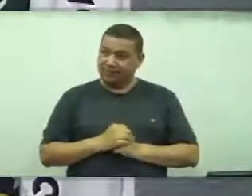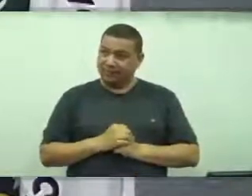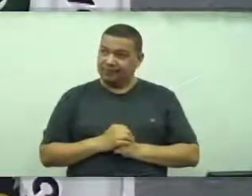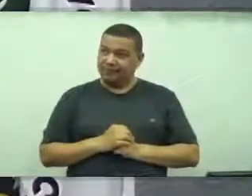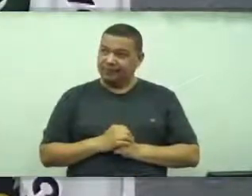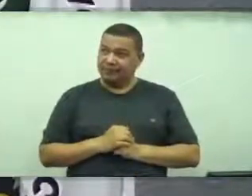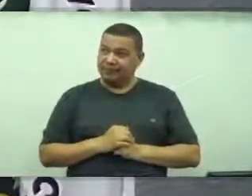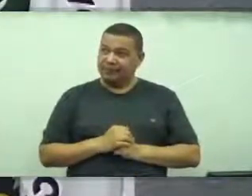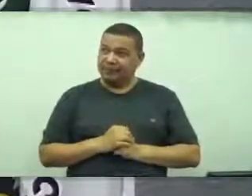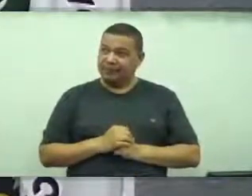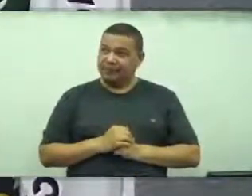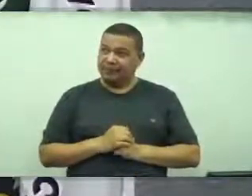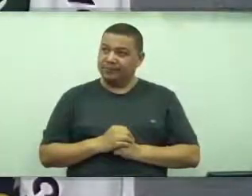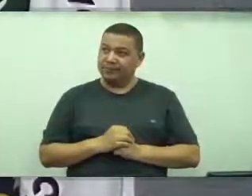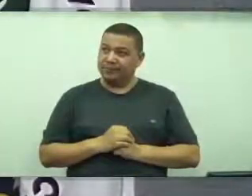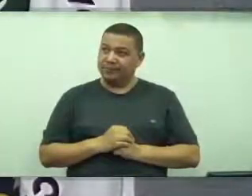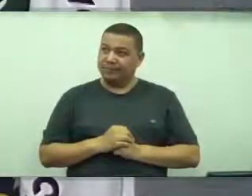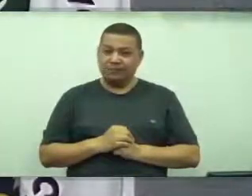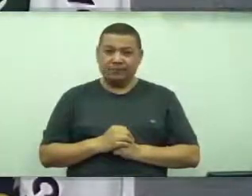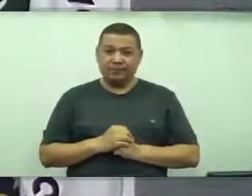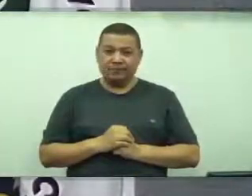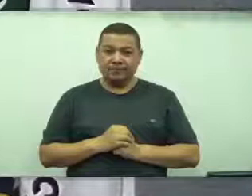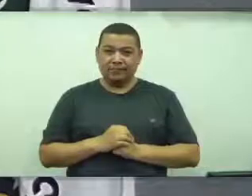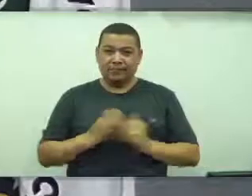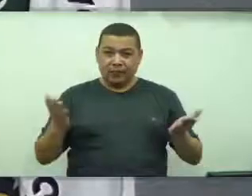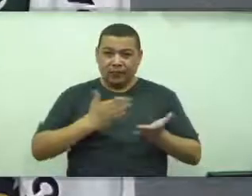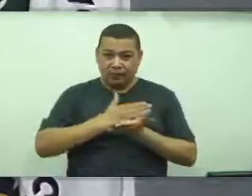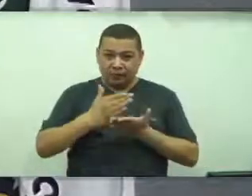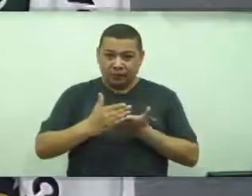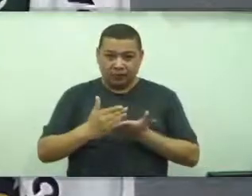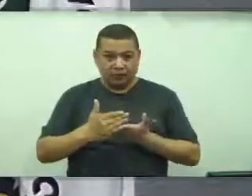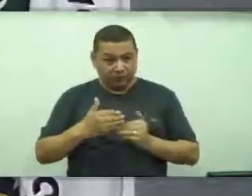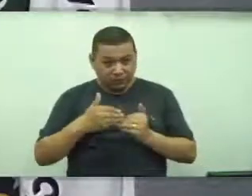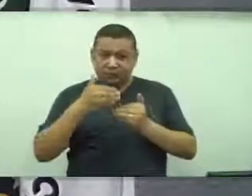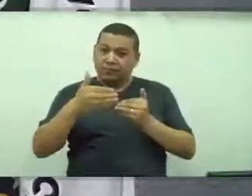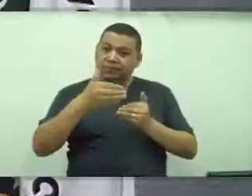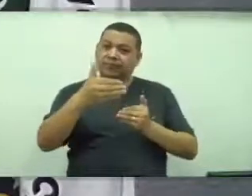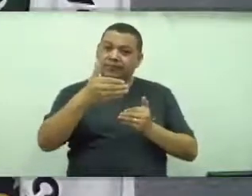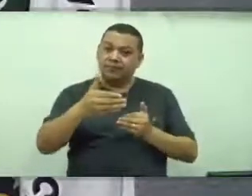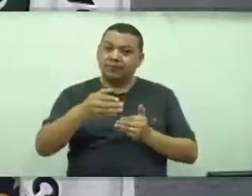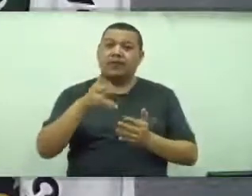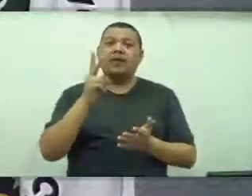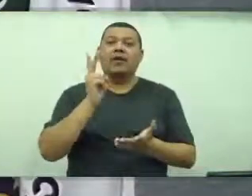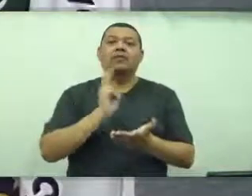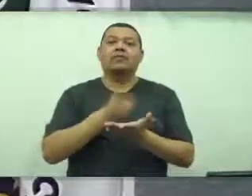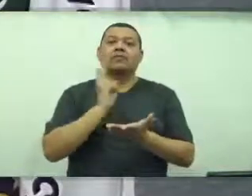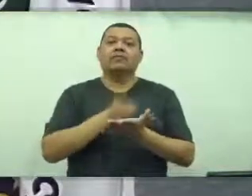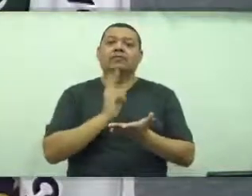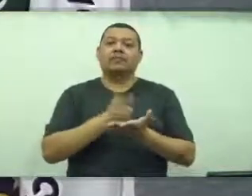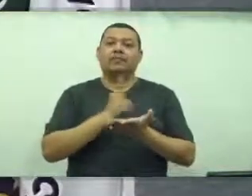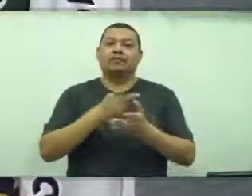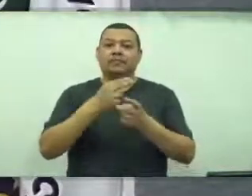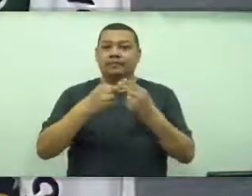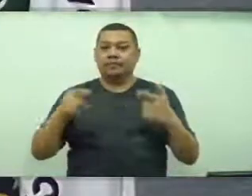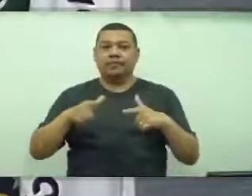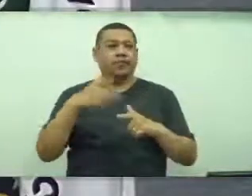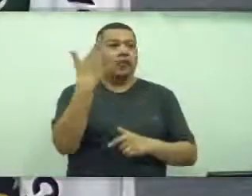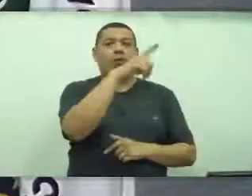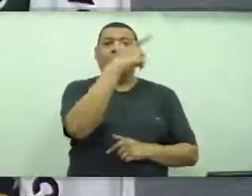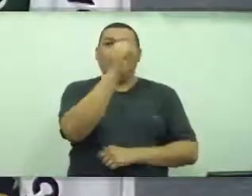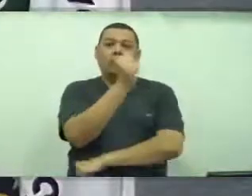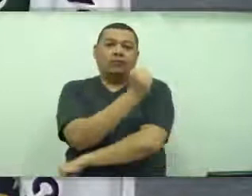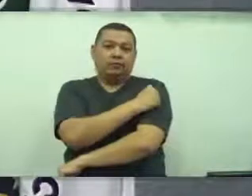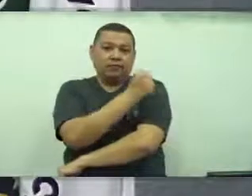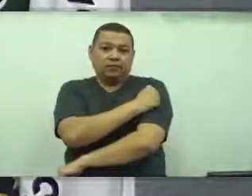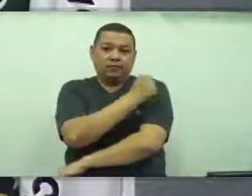terão dessa data adiante a mesma oportunidade que qualquer um outro